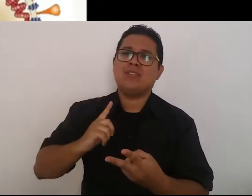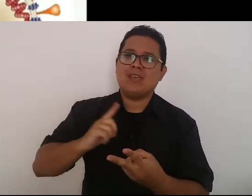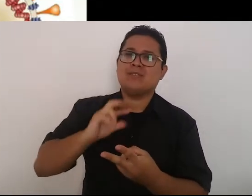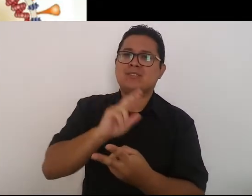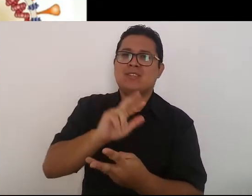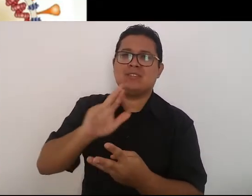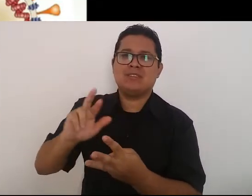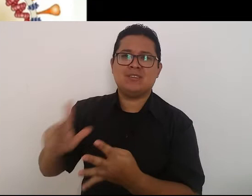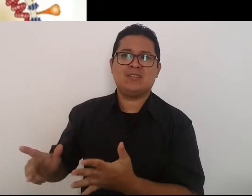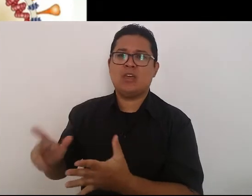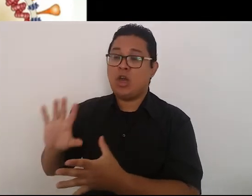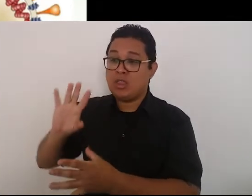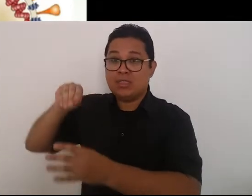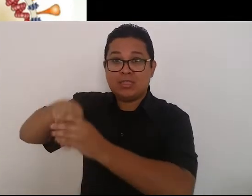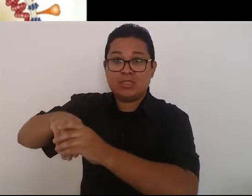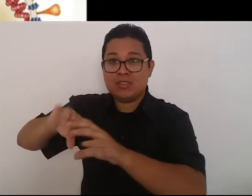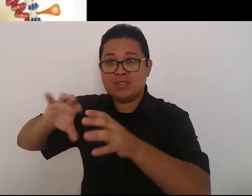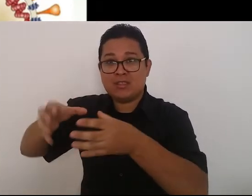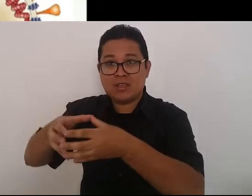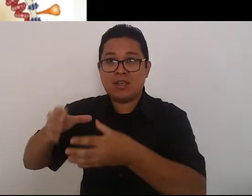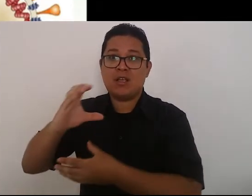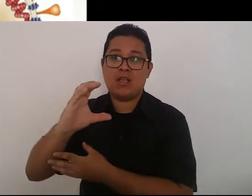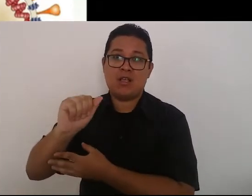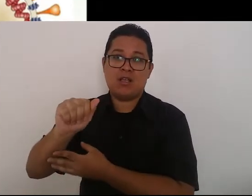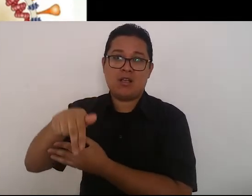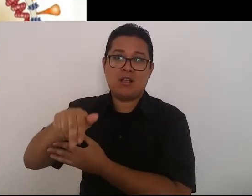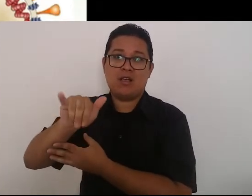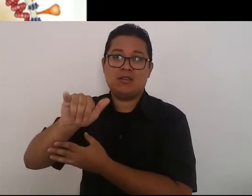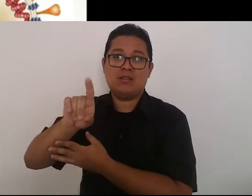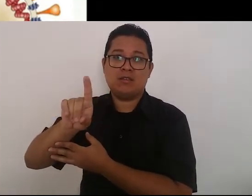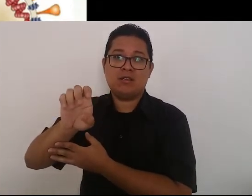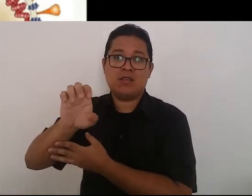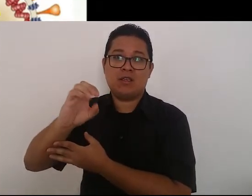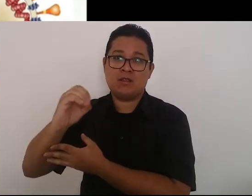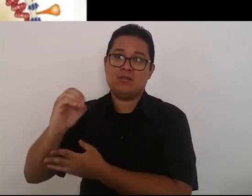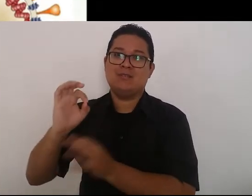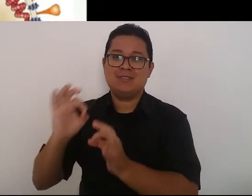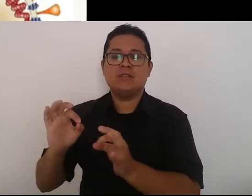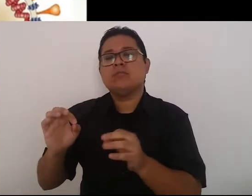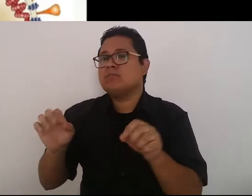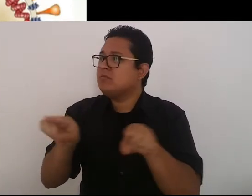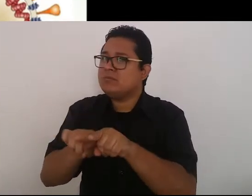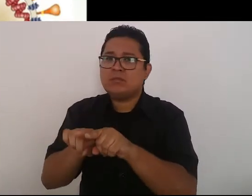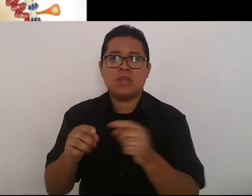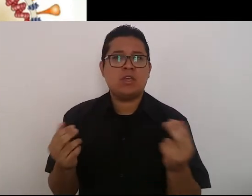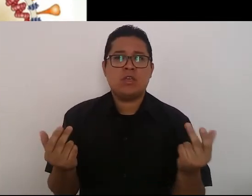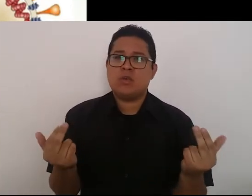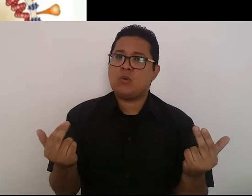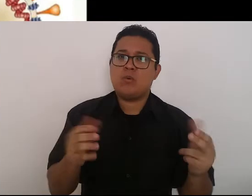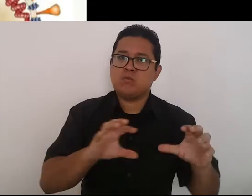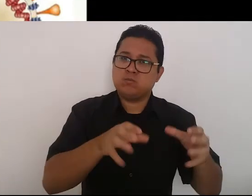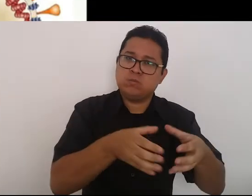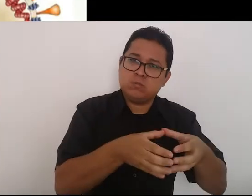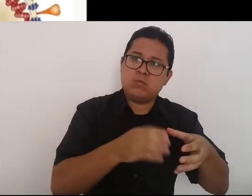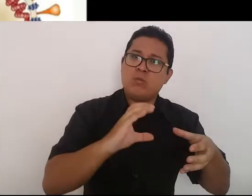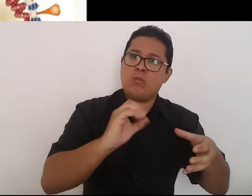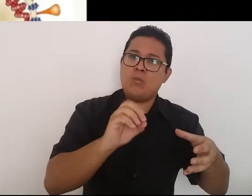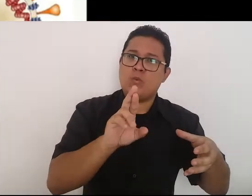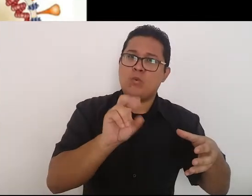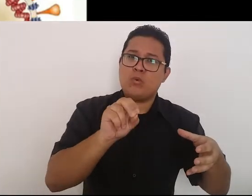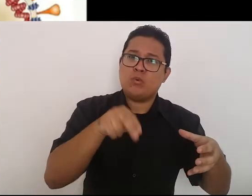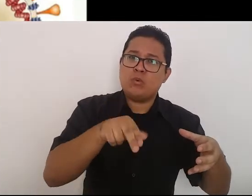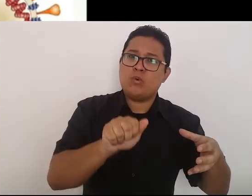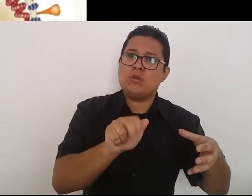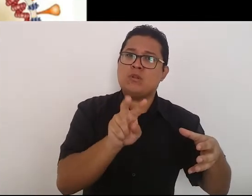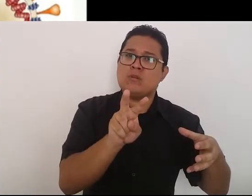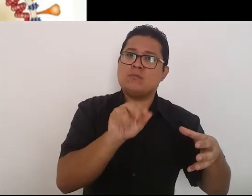coisa. Então, vamos manter o nosso pé no chão aqui. Então, o nosso coronavírus, para quem